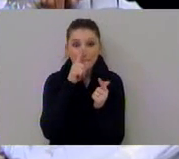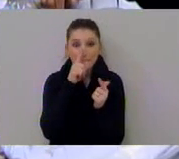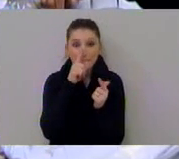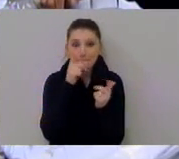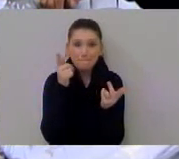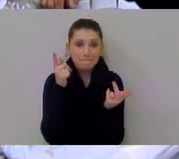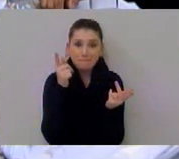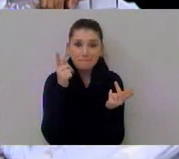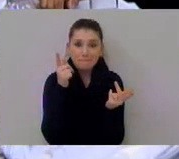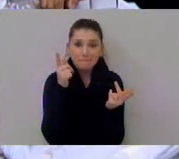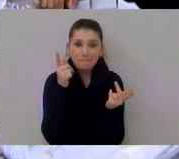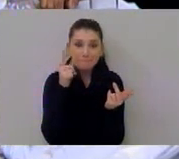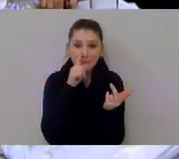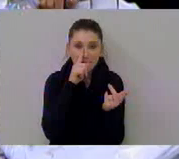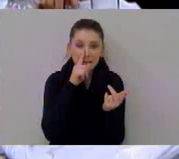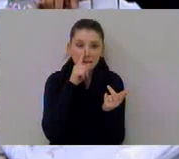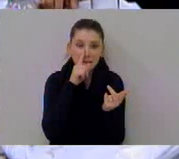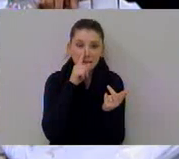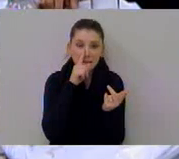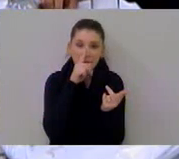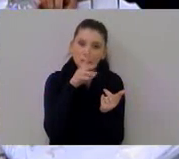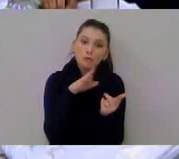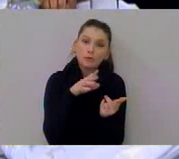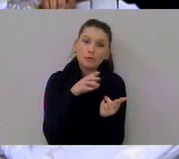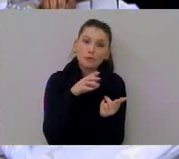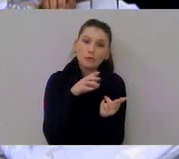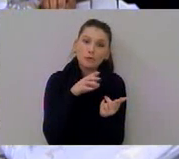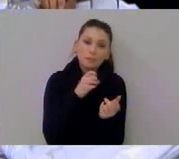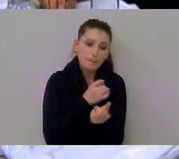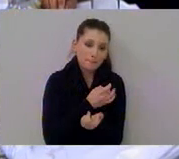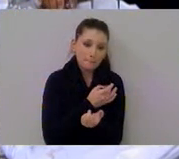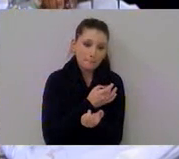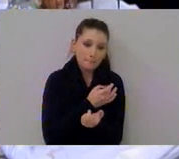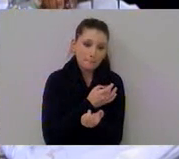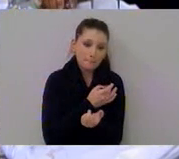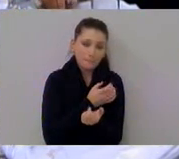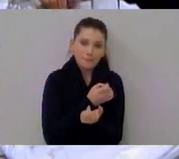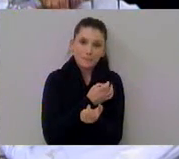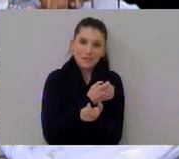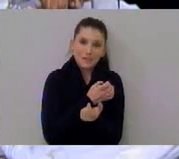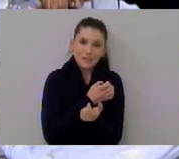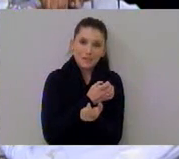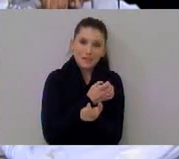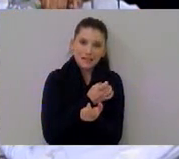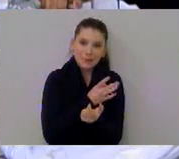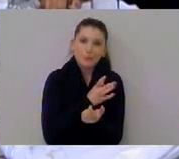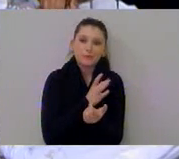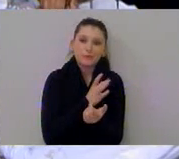comerciantes passaram a fechar mais cedo as portas.